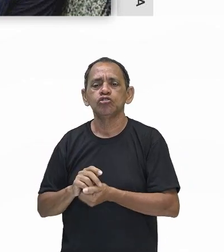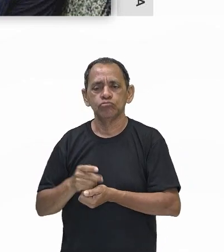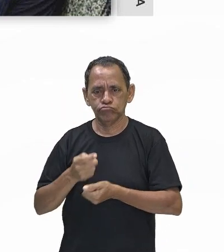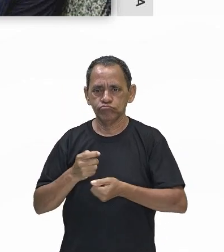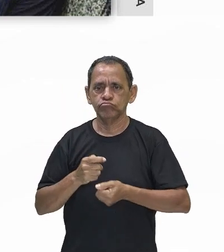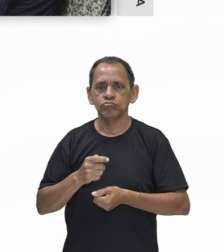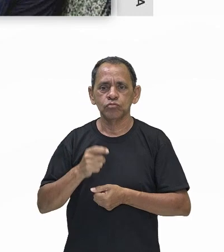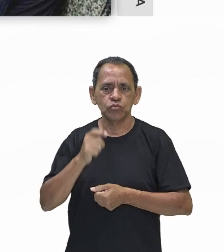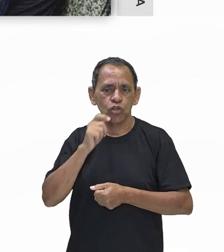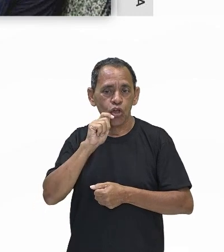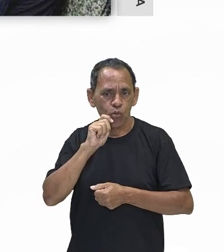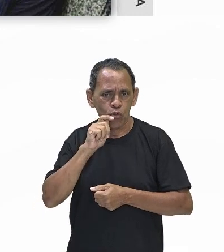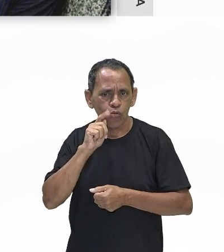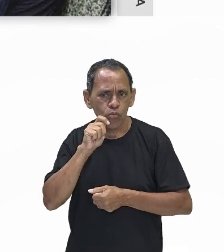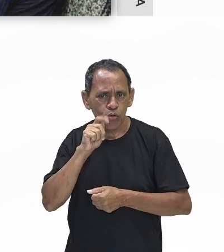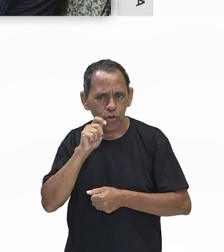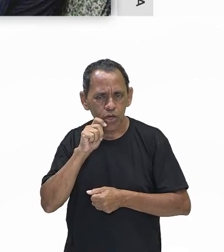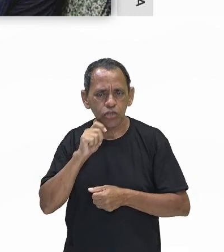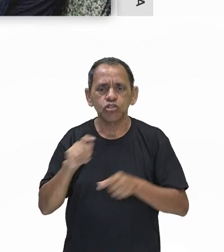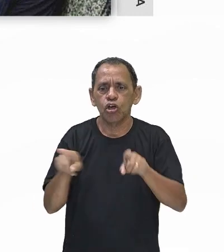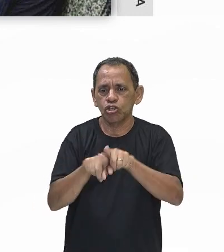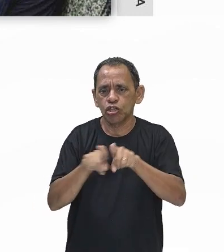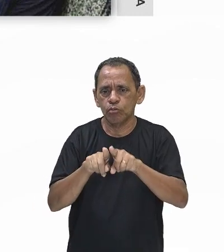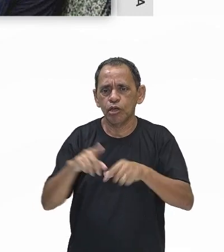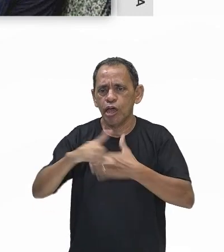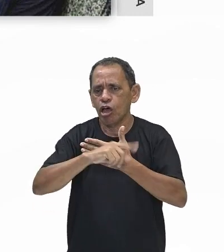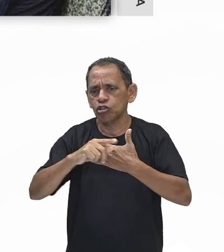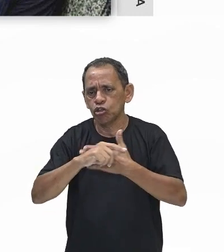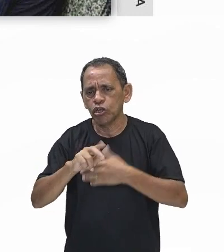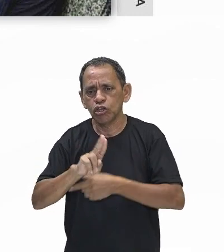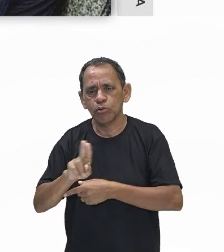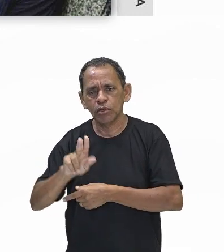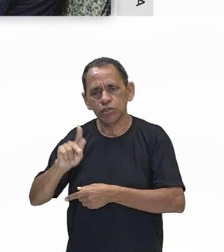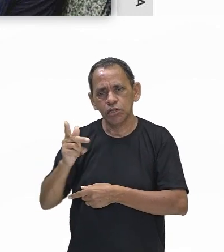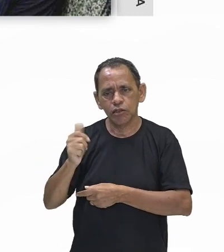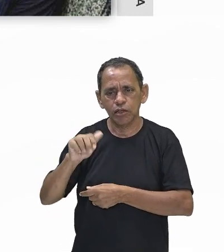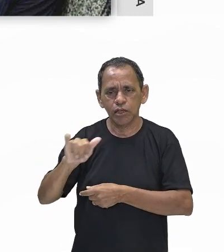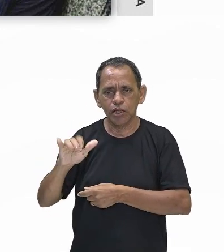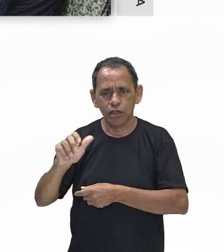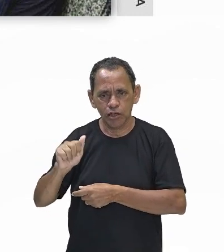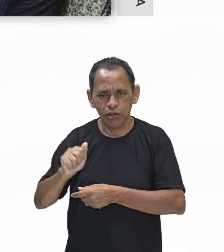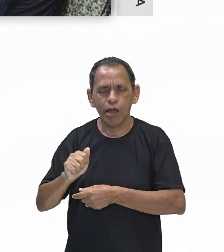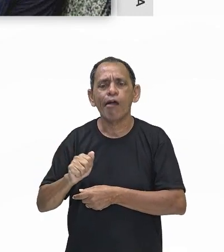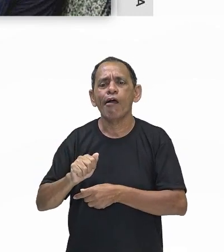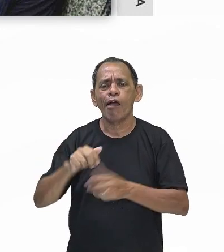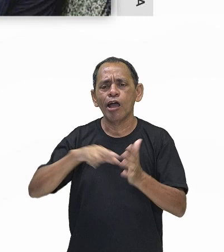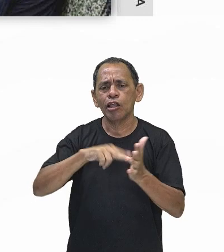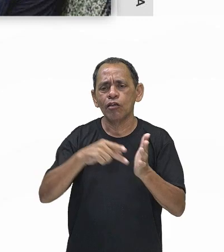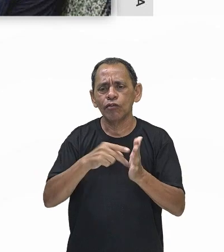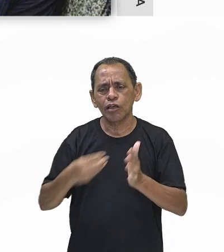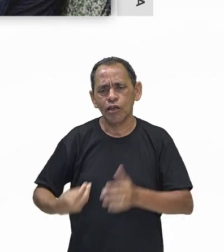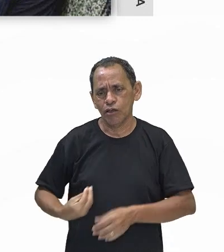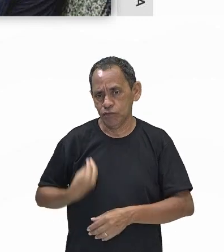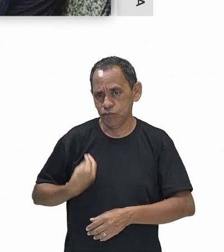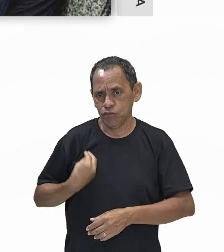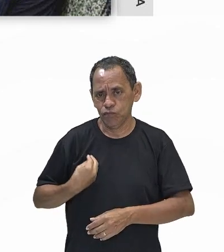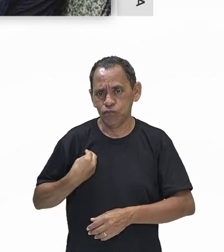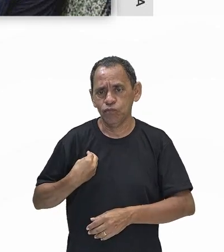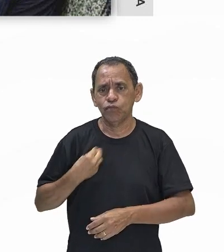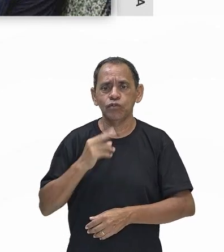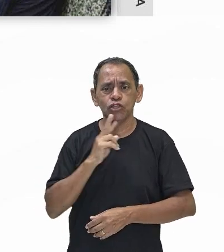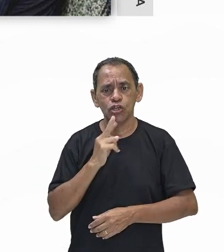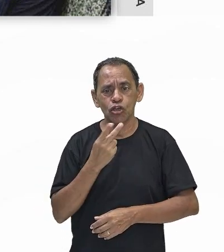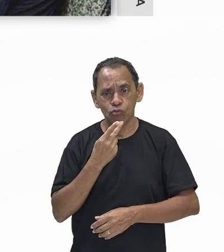a autora, que até então se chamava Aya, cujo significado é vida, em hebraico, passou